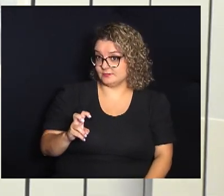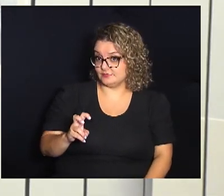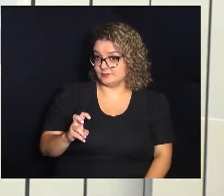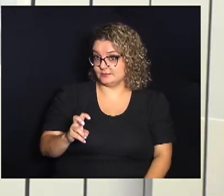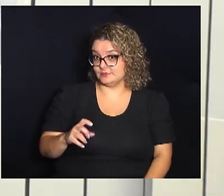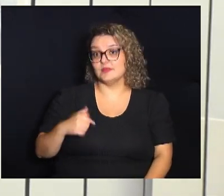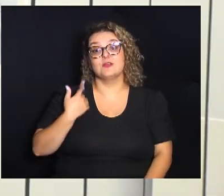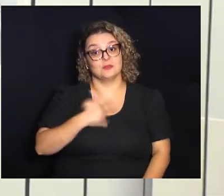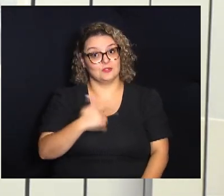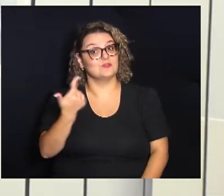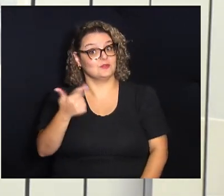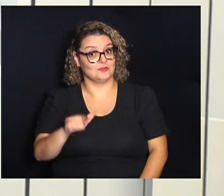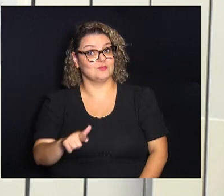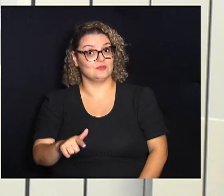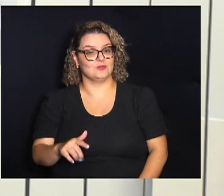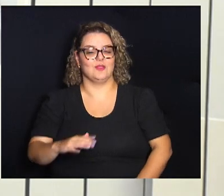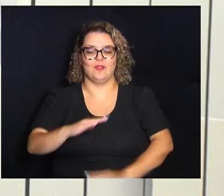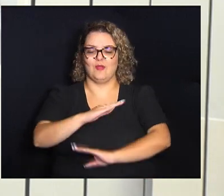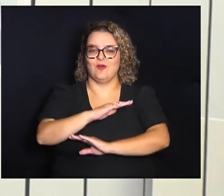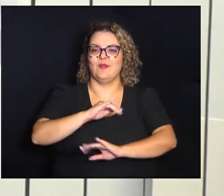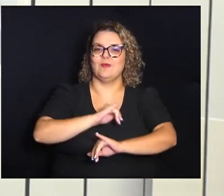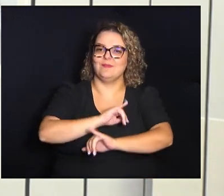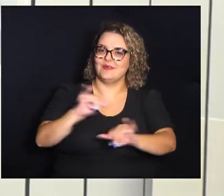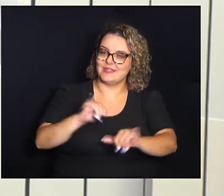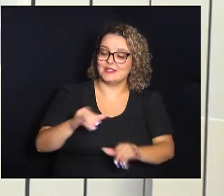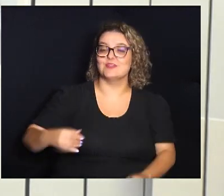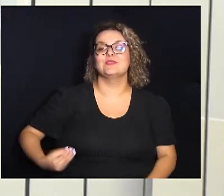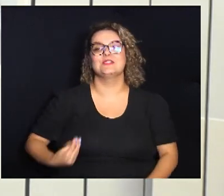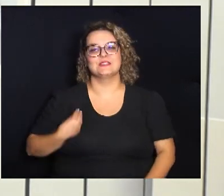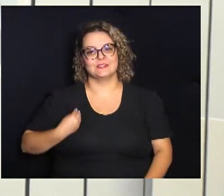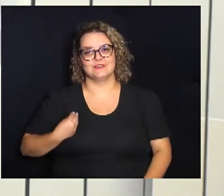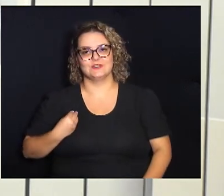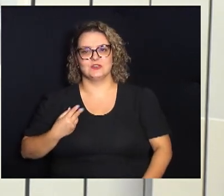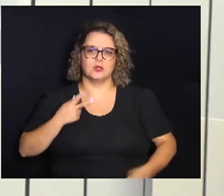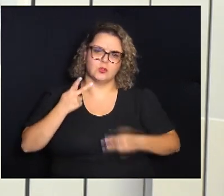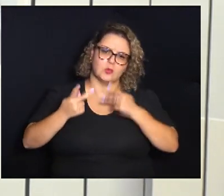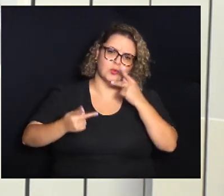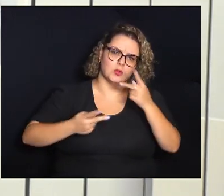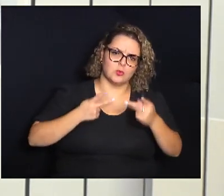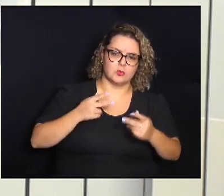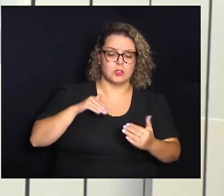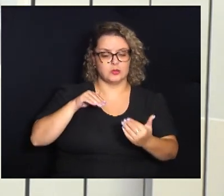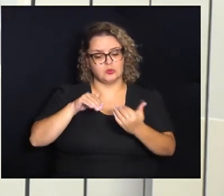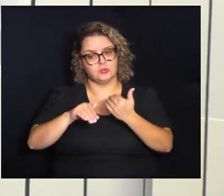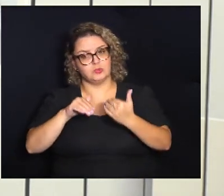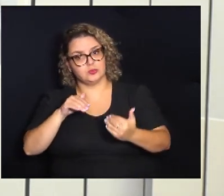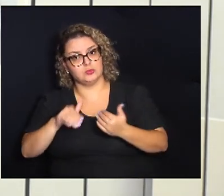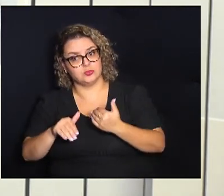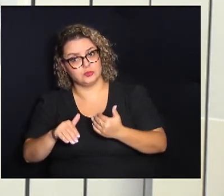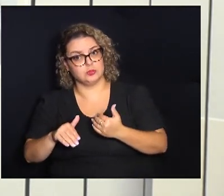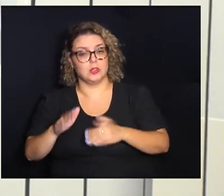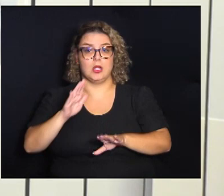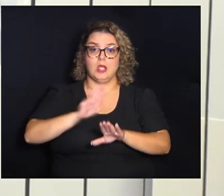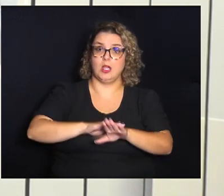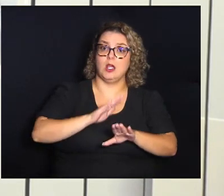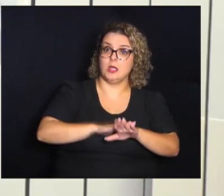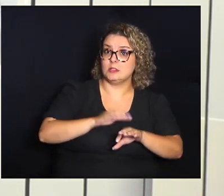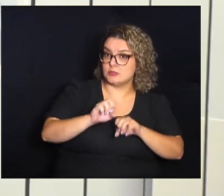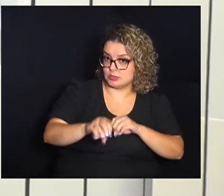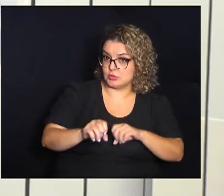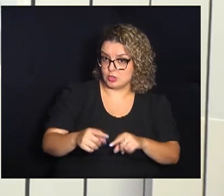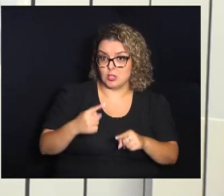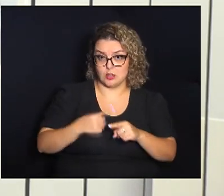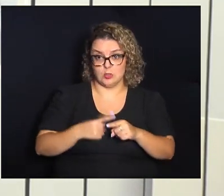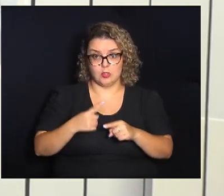gente segue aqui com o nosso Câmara Notícia ao vivo e falando sobre trânsito, sobre ação educativa, porque